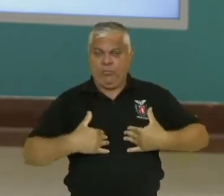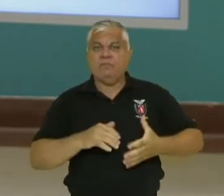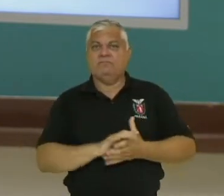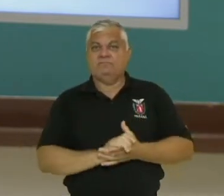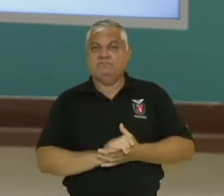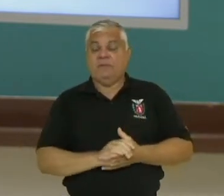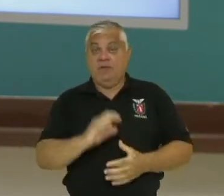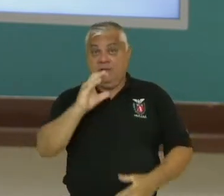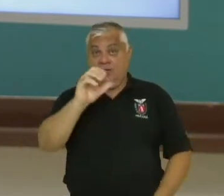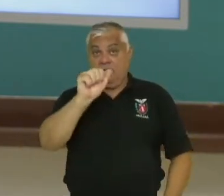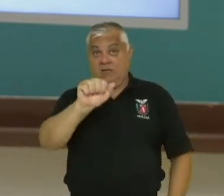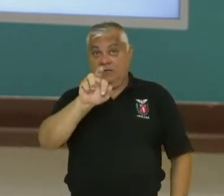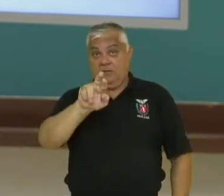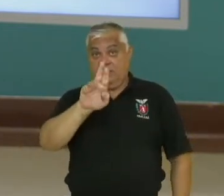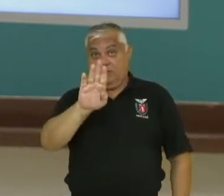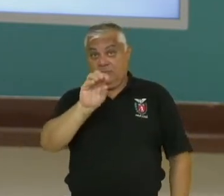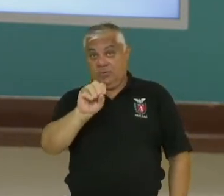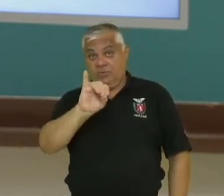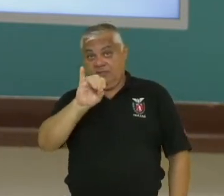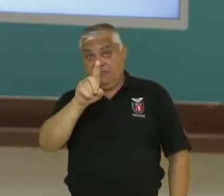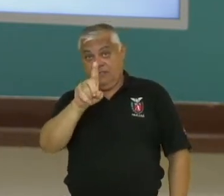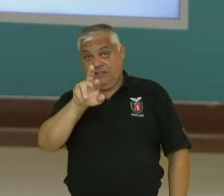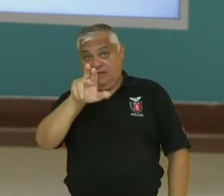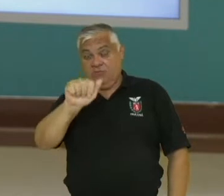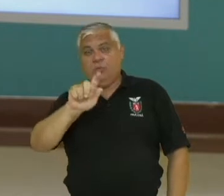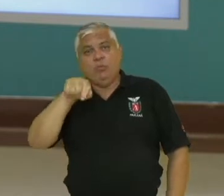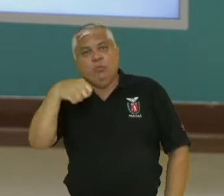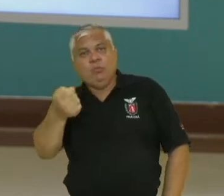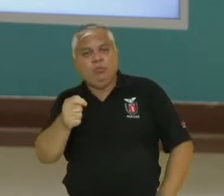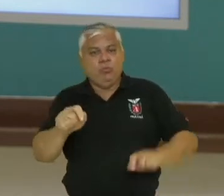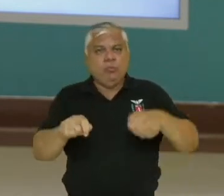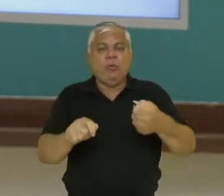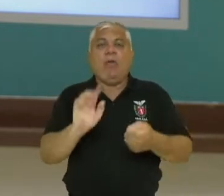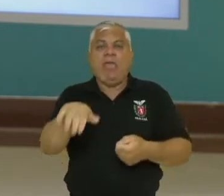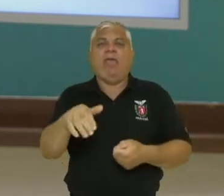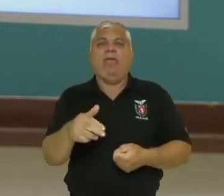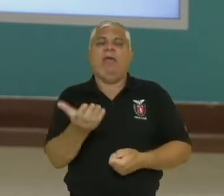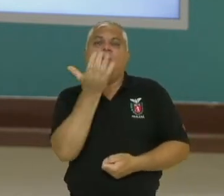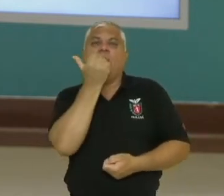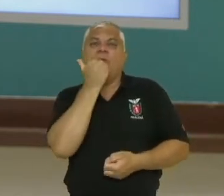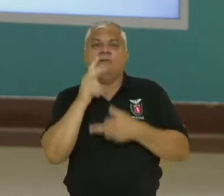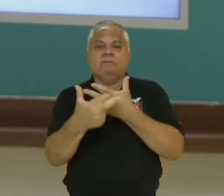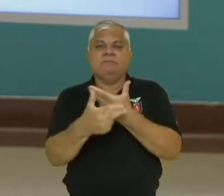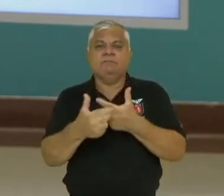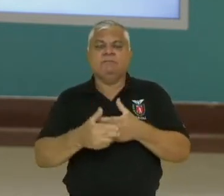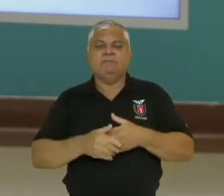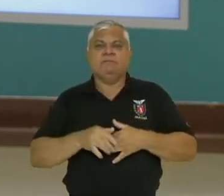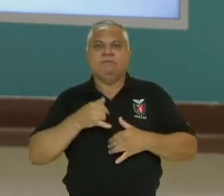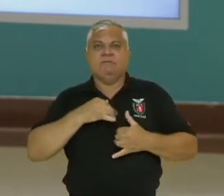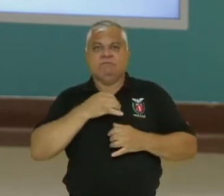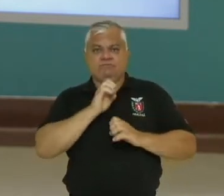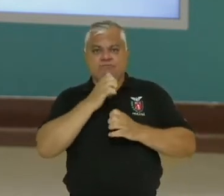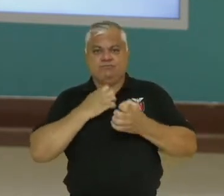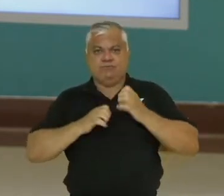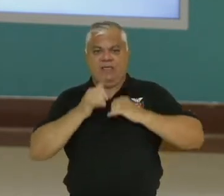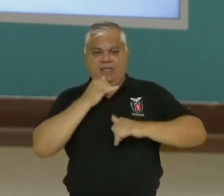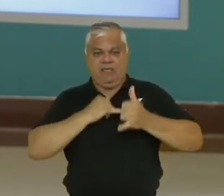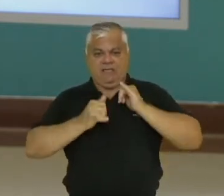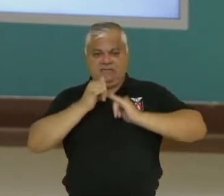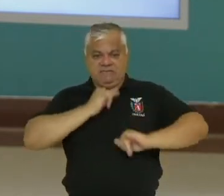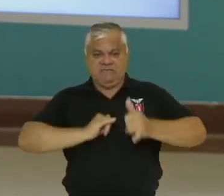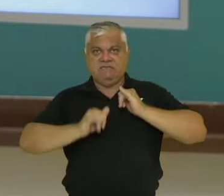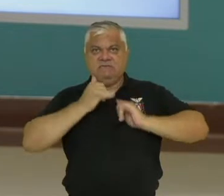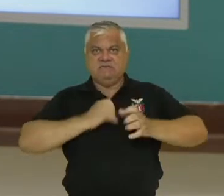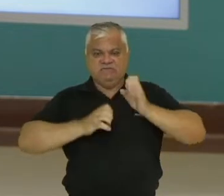Os carboidratos podem ser classificados então como alimentos, né, energéticos. Eles são